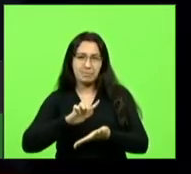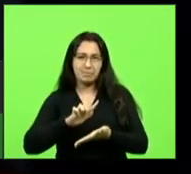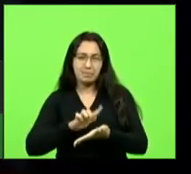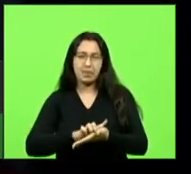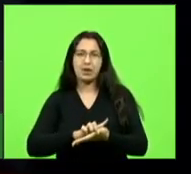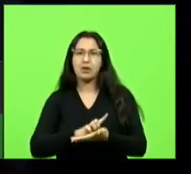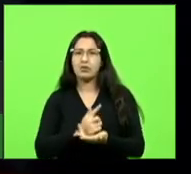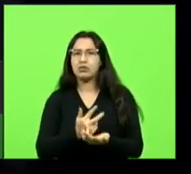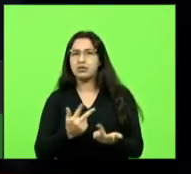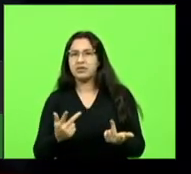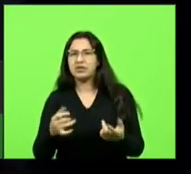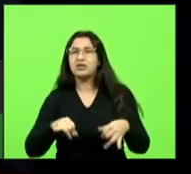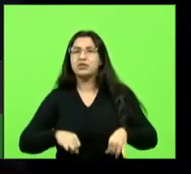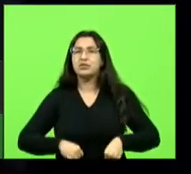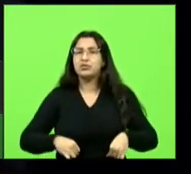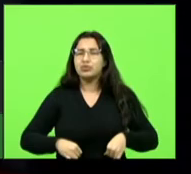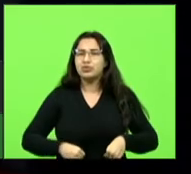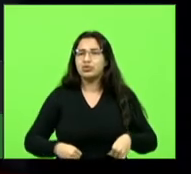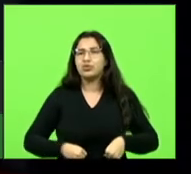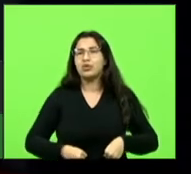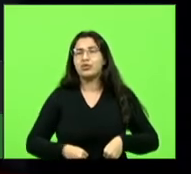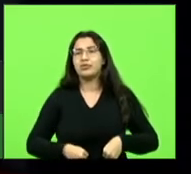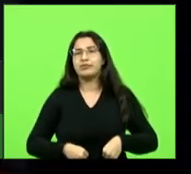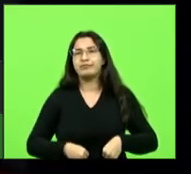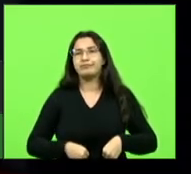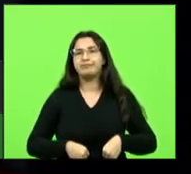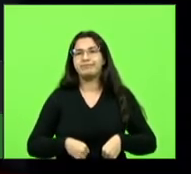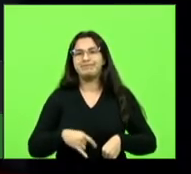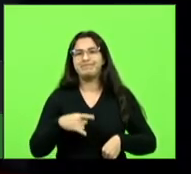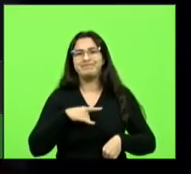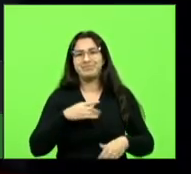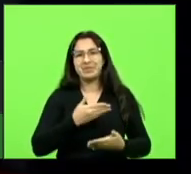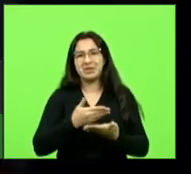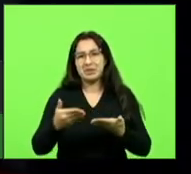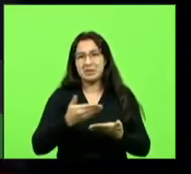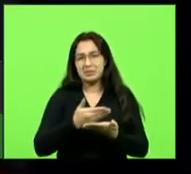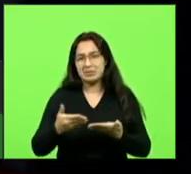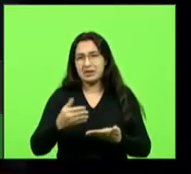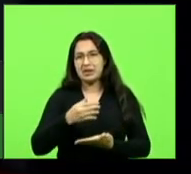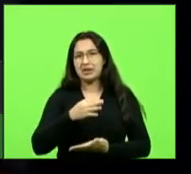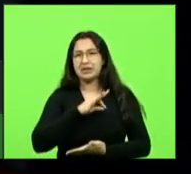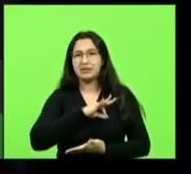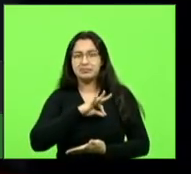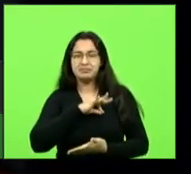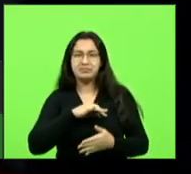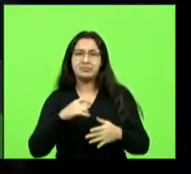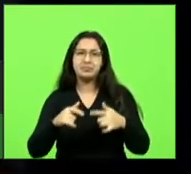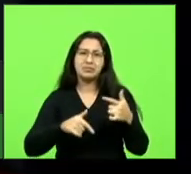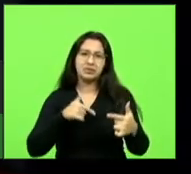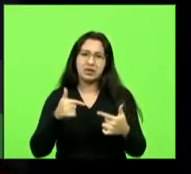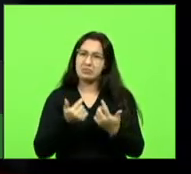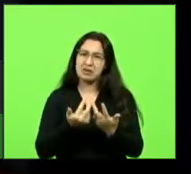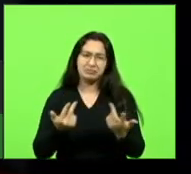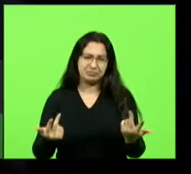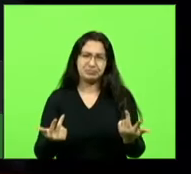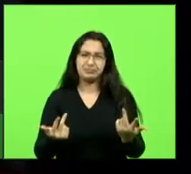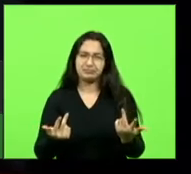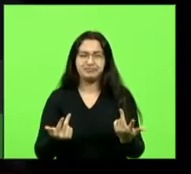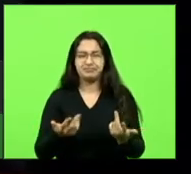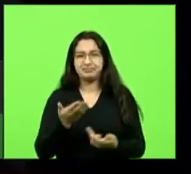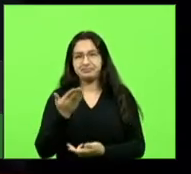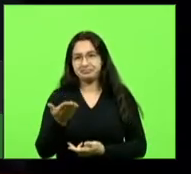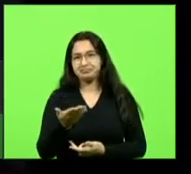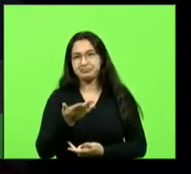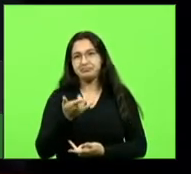sofrem e sofreram muito em função da perda da remuneração, do emprego, enfim, das condições